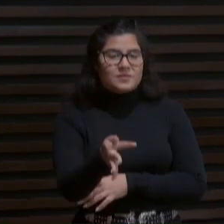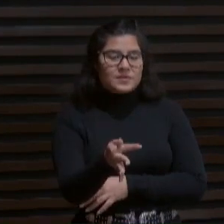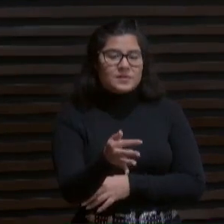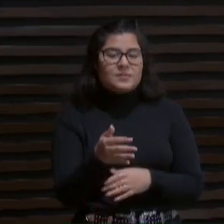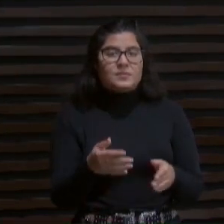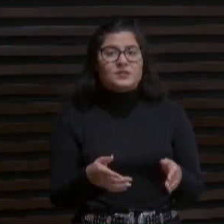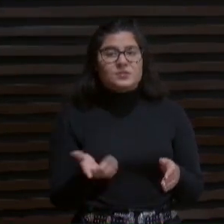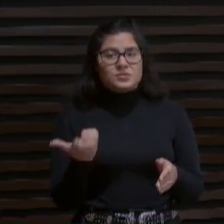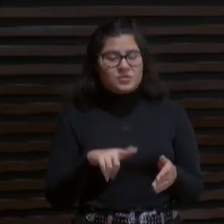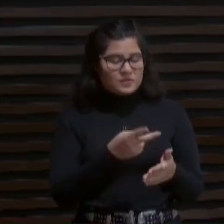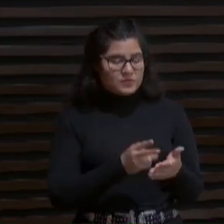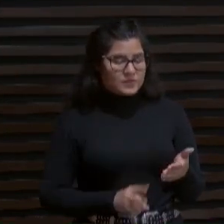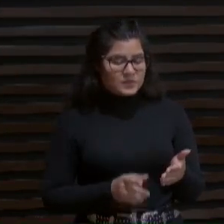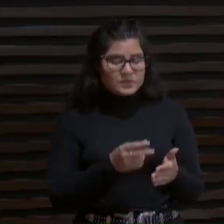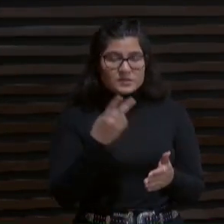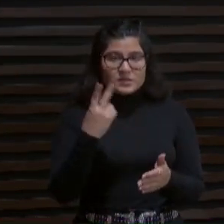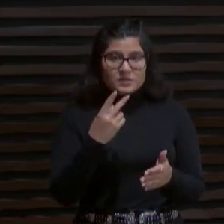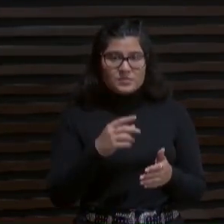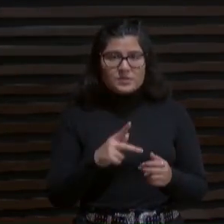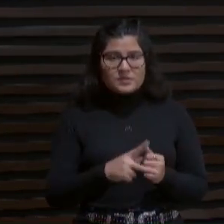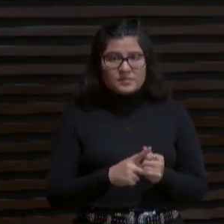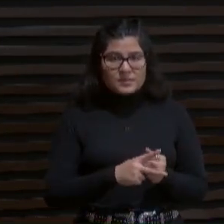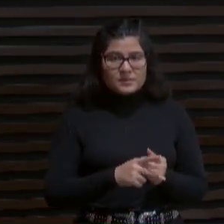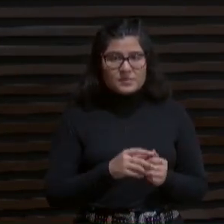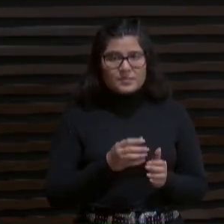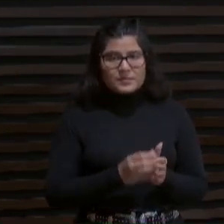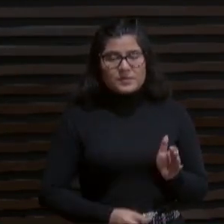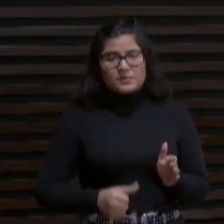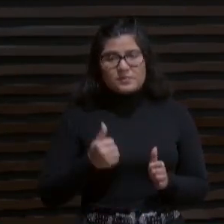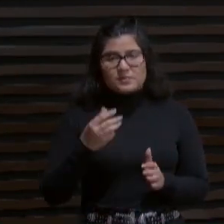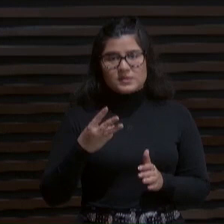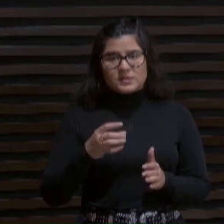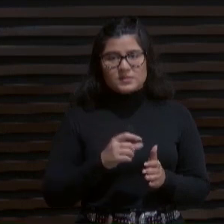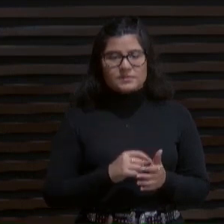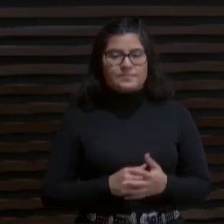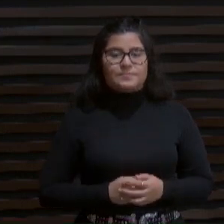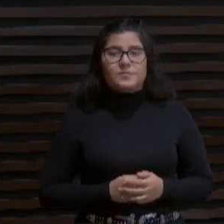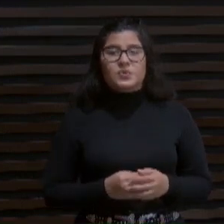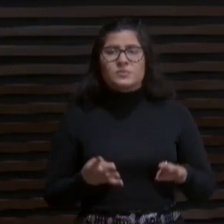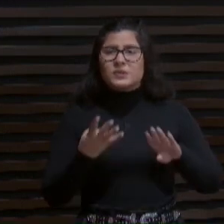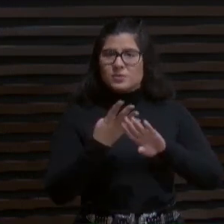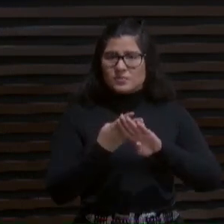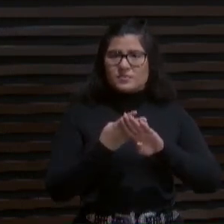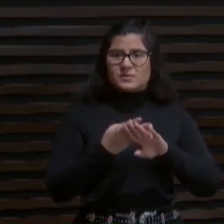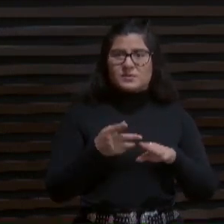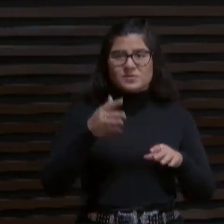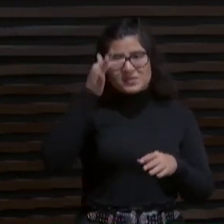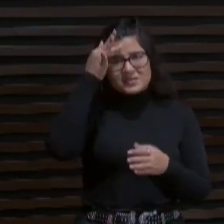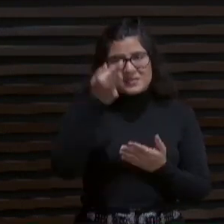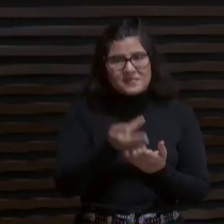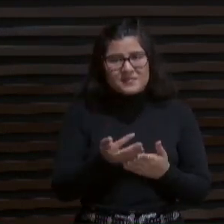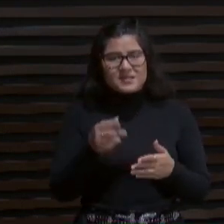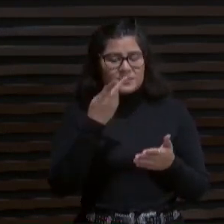2 Pedro 3,13, mas agora com os irmãos, como uma espécie de confissão da nossa fé. Vamos todos ler juntos